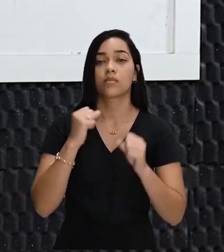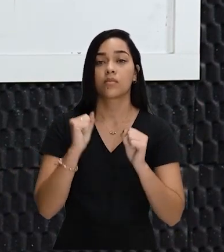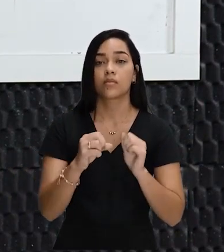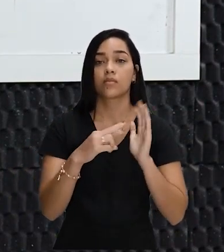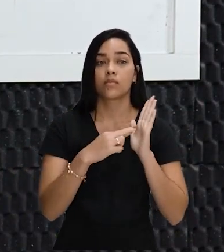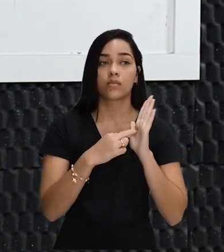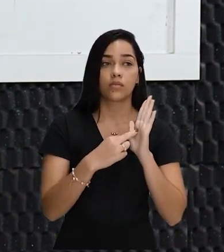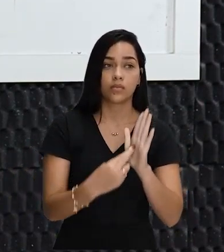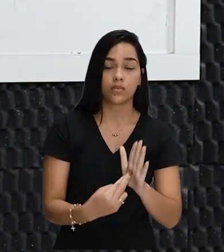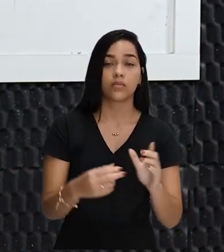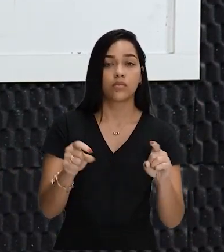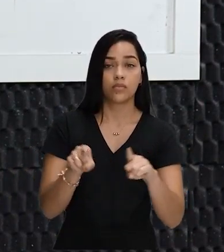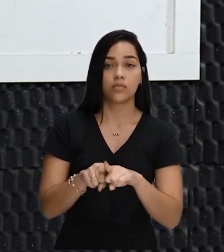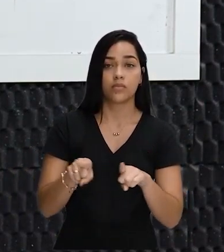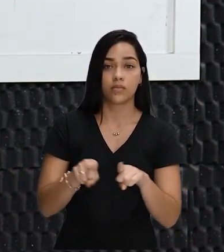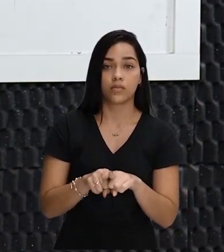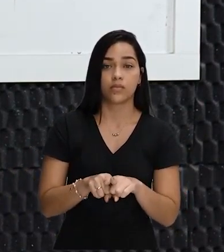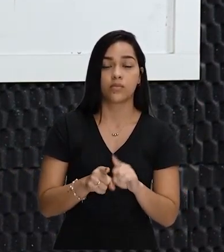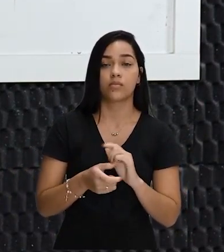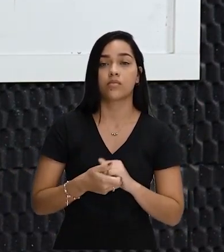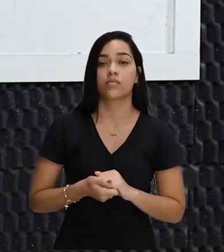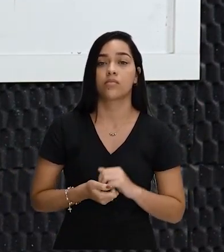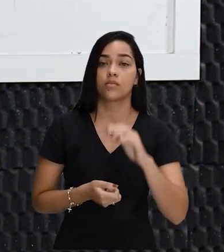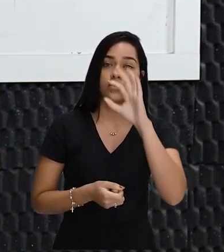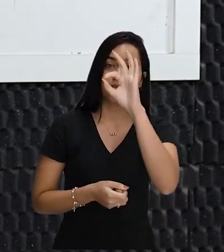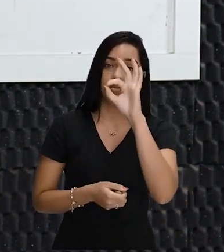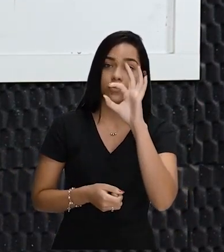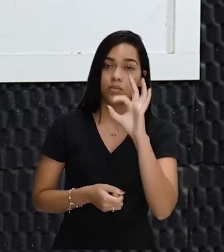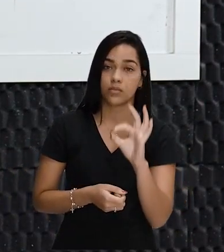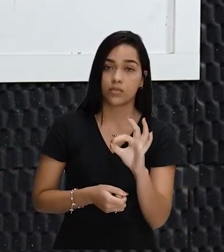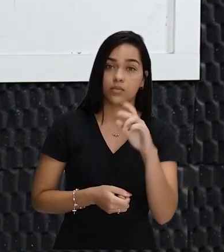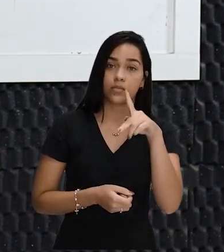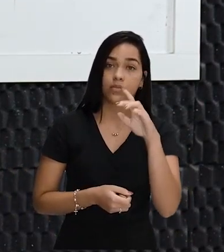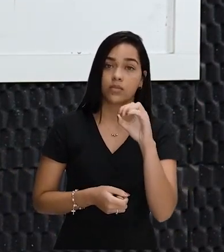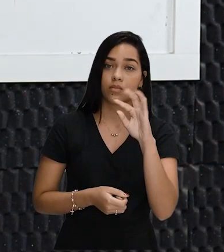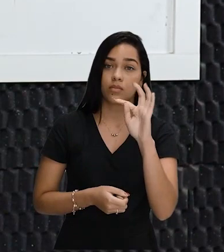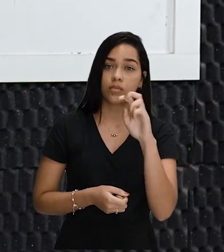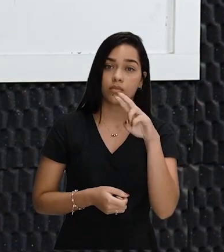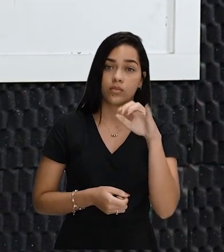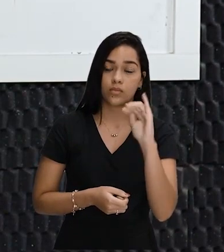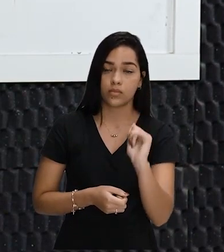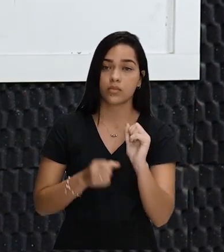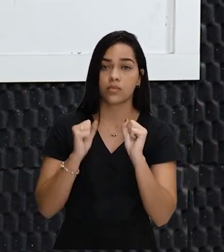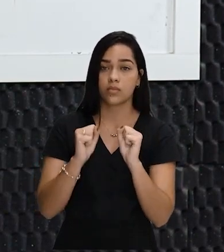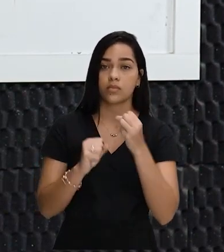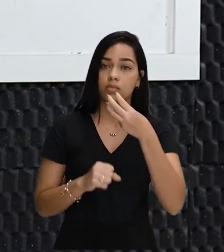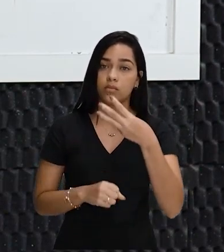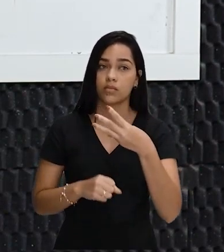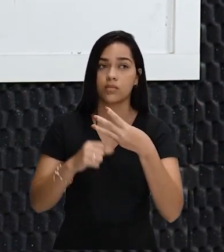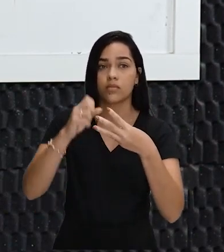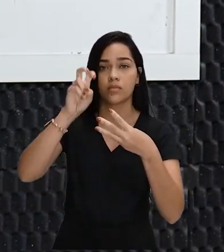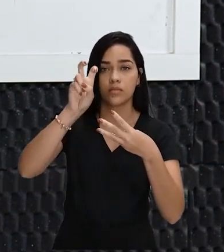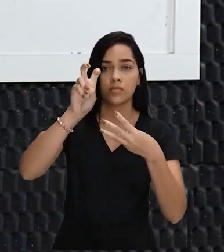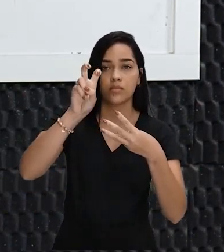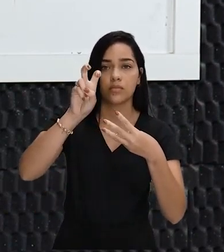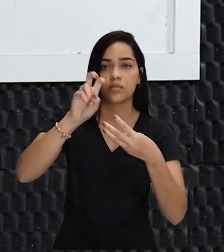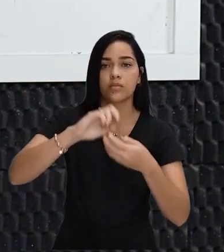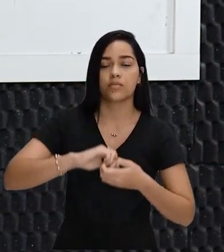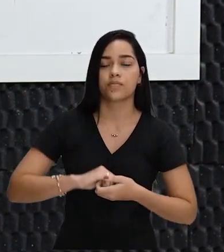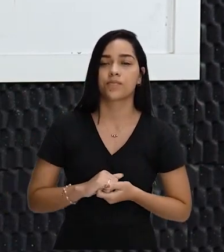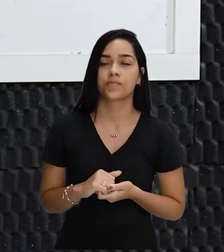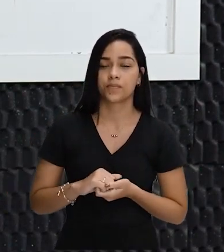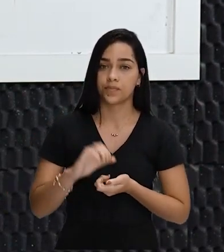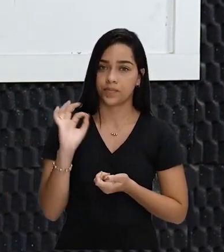representar isso aqui também através de porcentagem de potência né posso dizer que isso aqui é três elevado a quinta